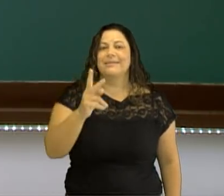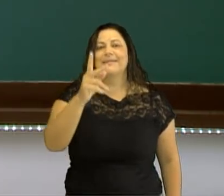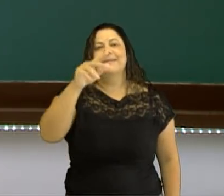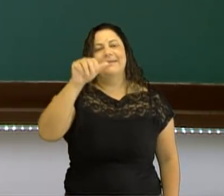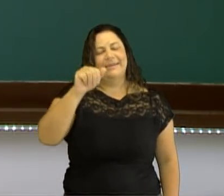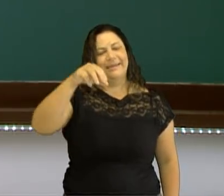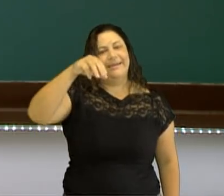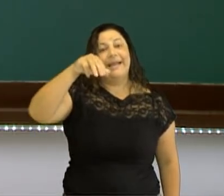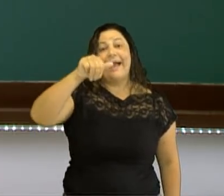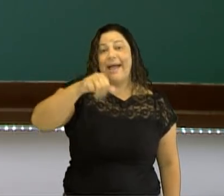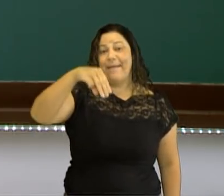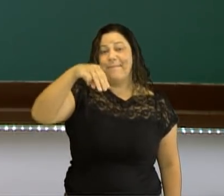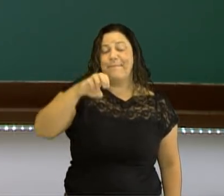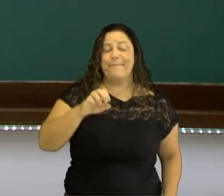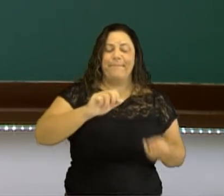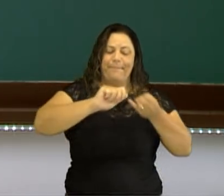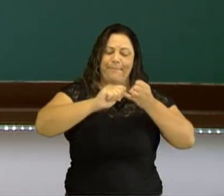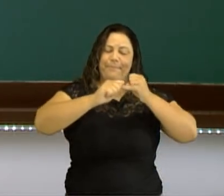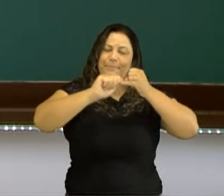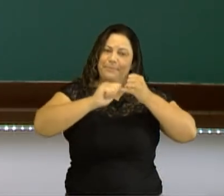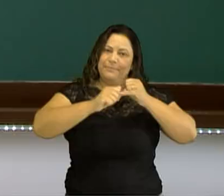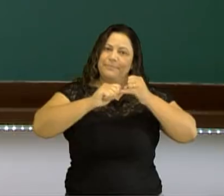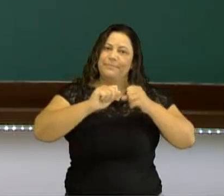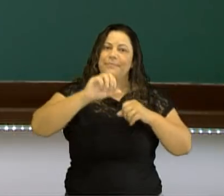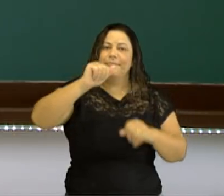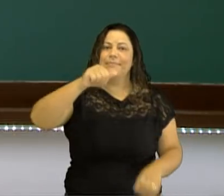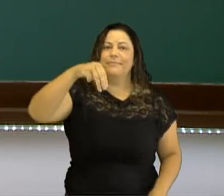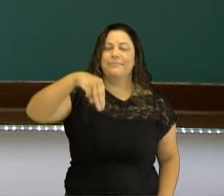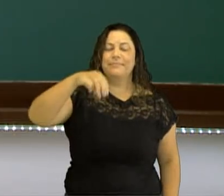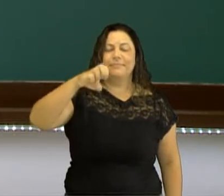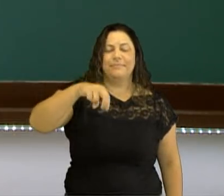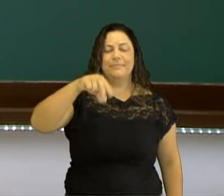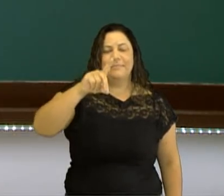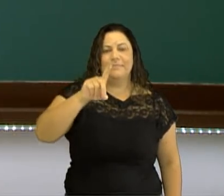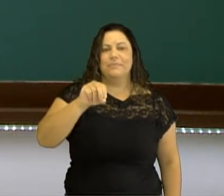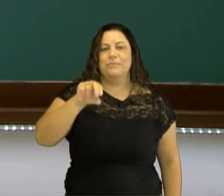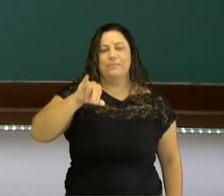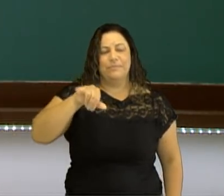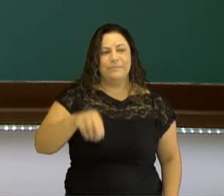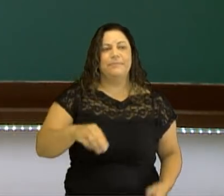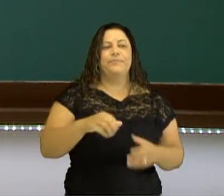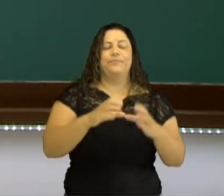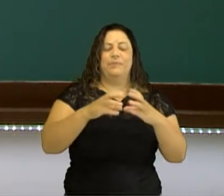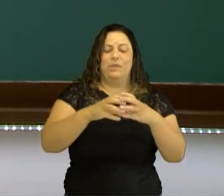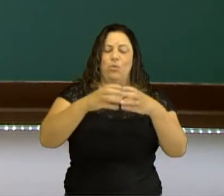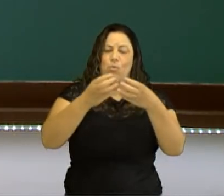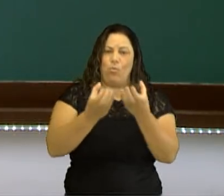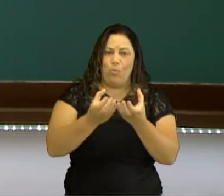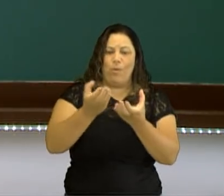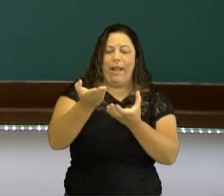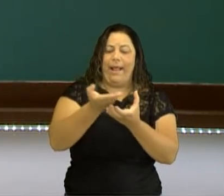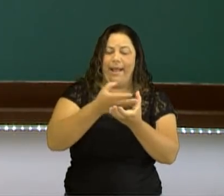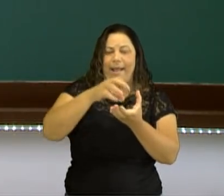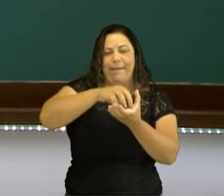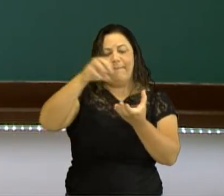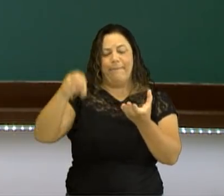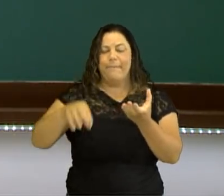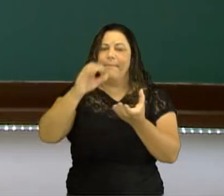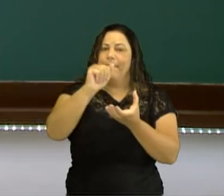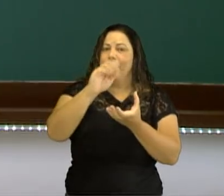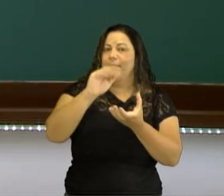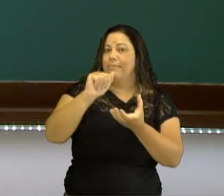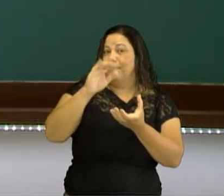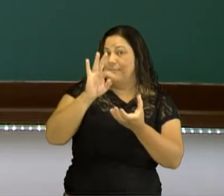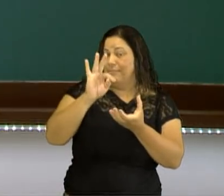São ricas em gorduras, gorduras boas, saudáveis. O abacate é rico em lipídios, o coco também,